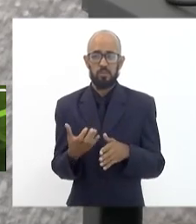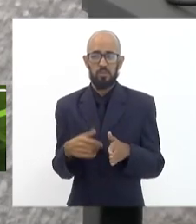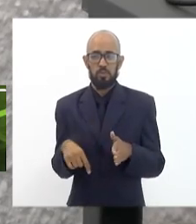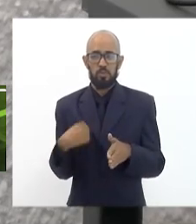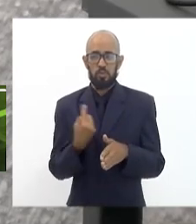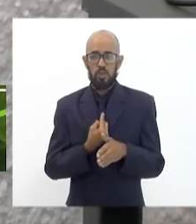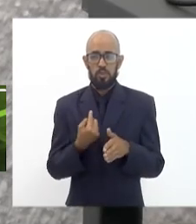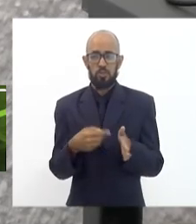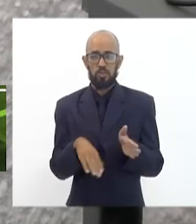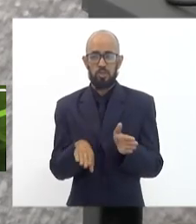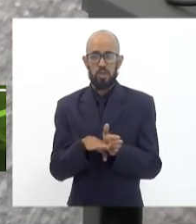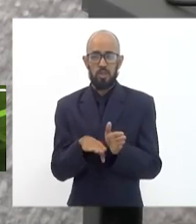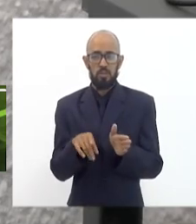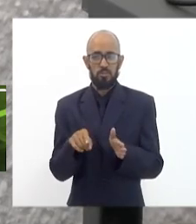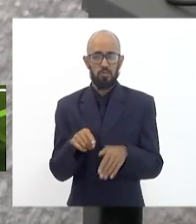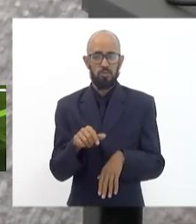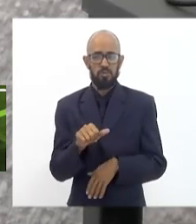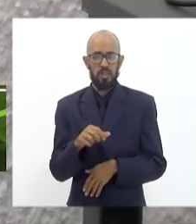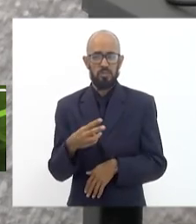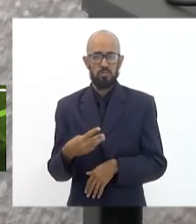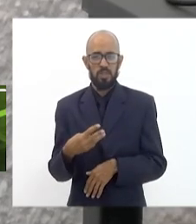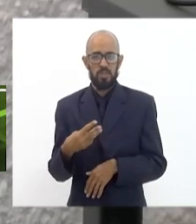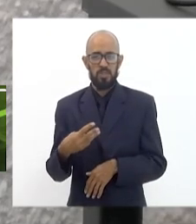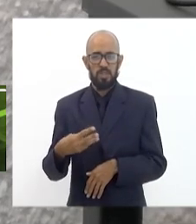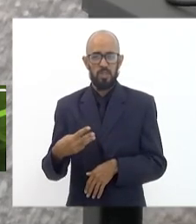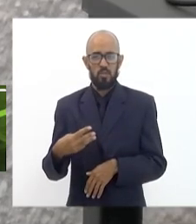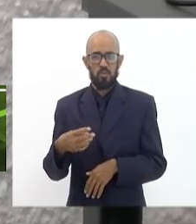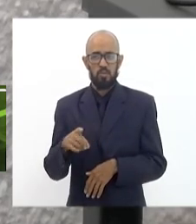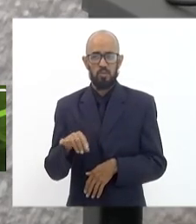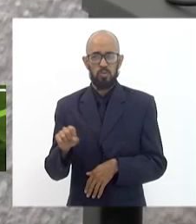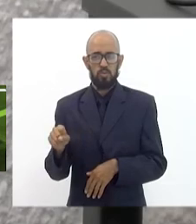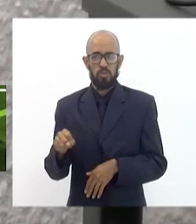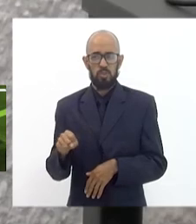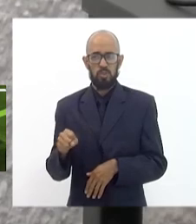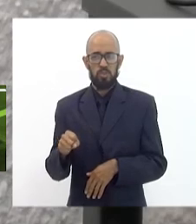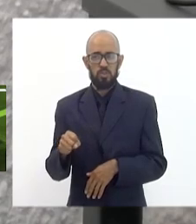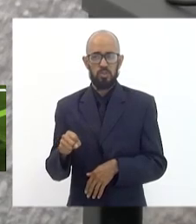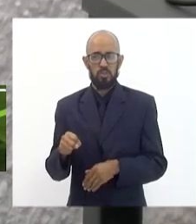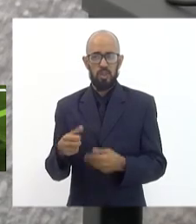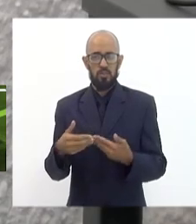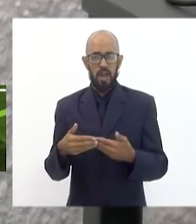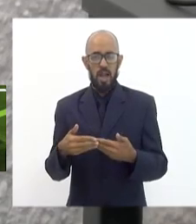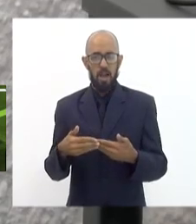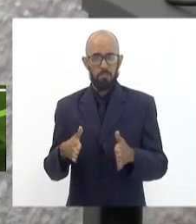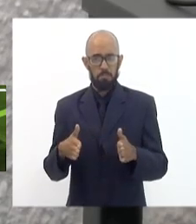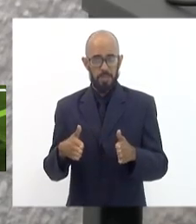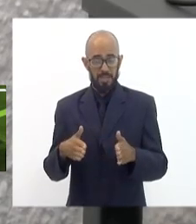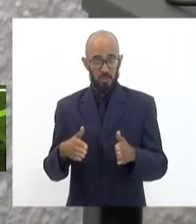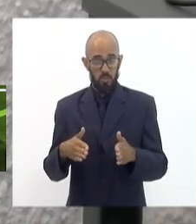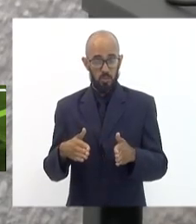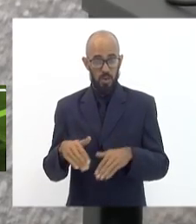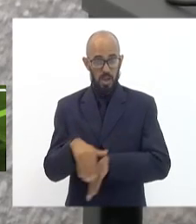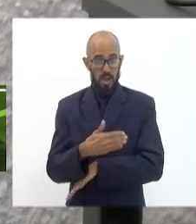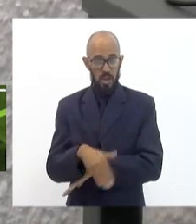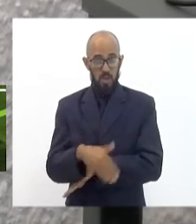chegamos 13º dia nós estamos terminando de abrir a Rua Teresa isso uma das intervenções que nós